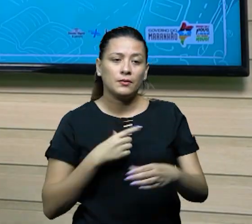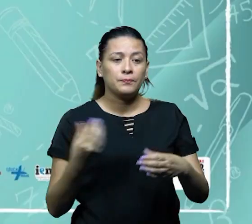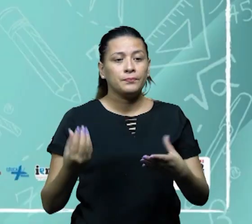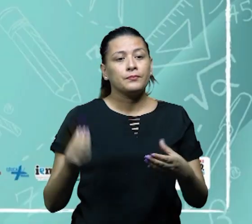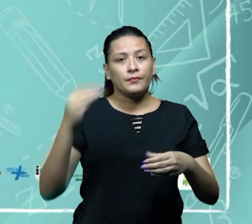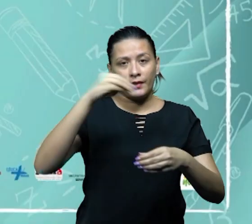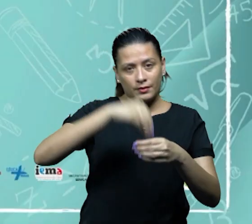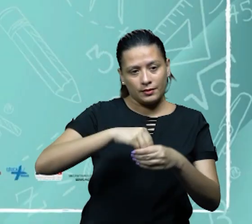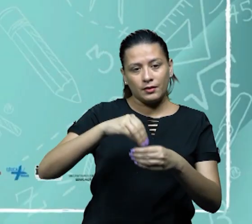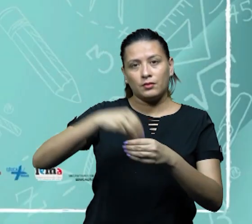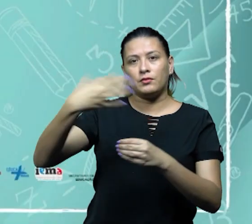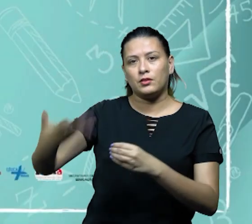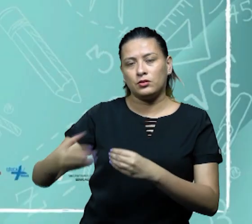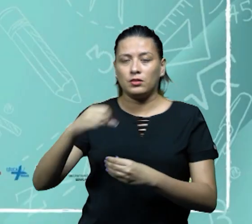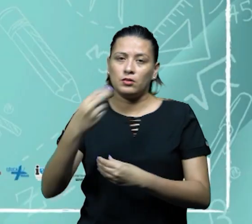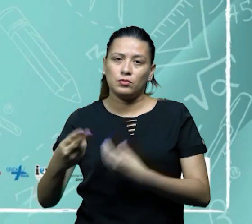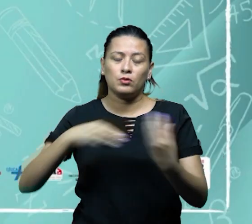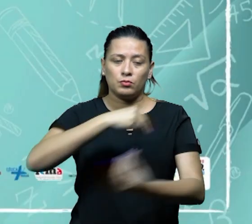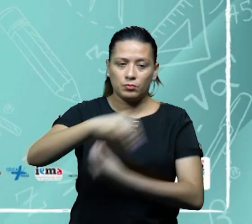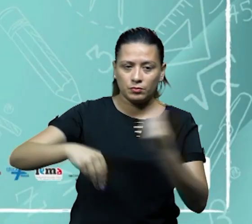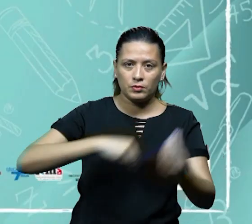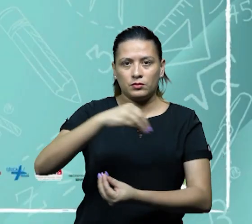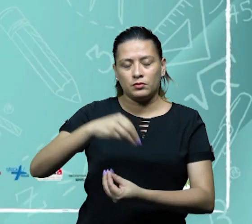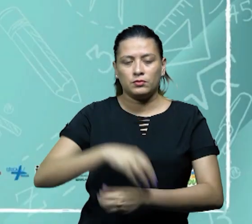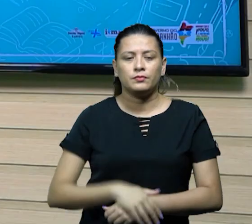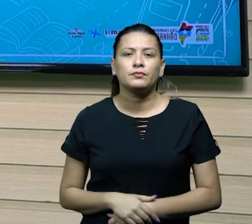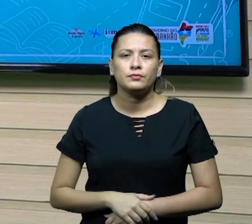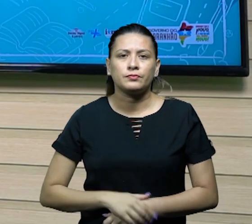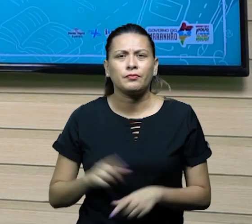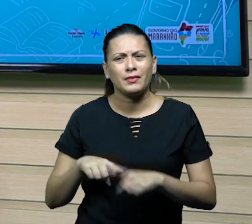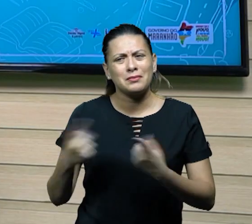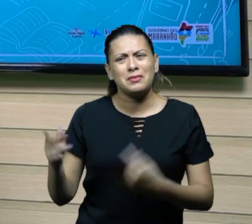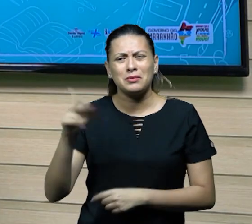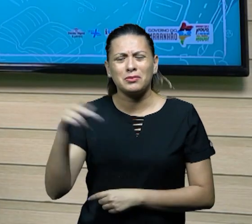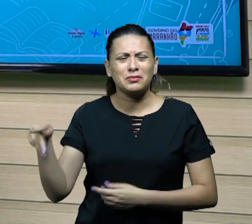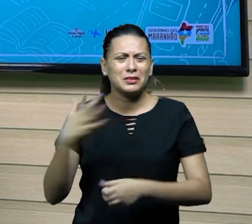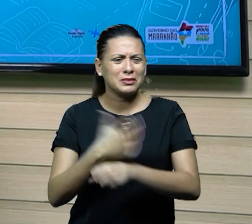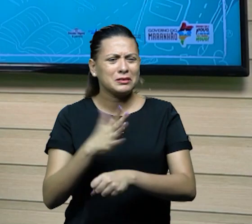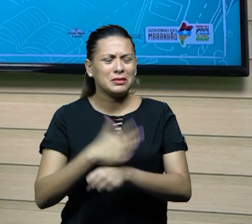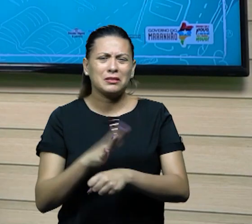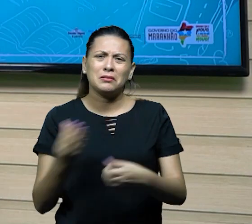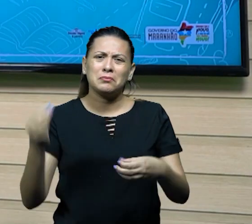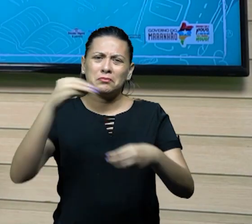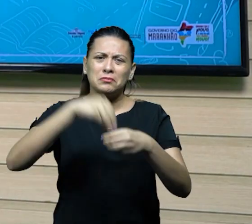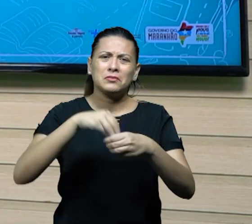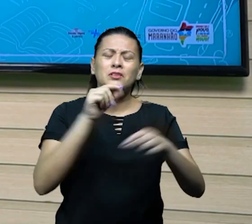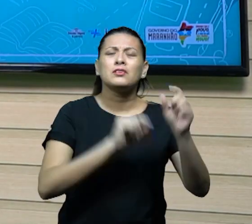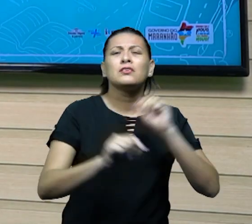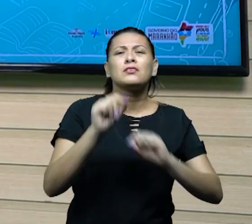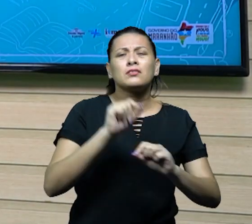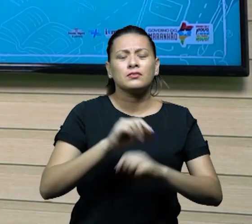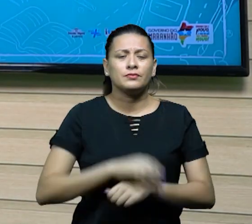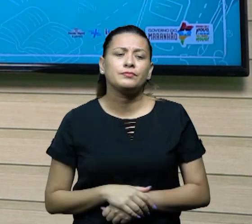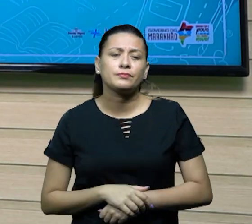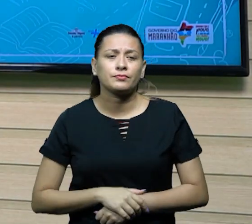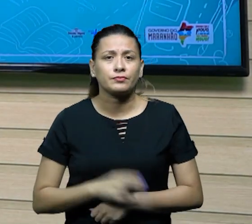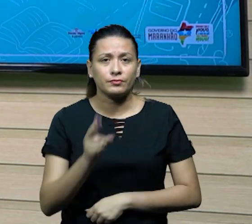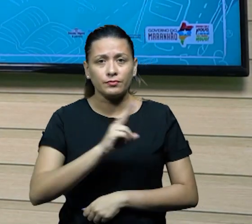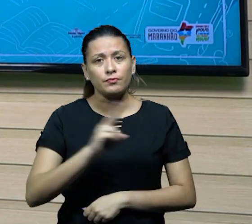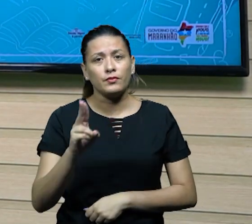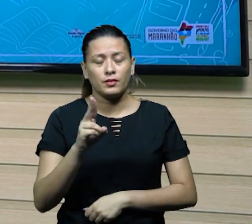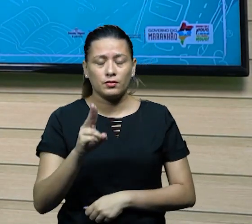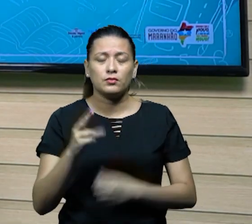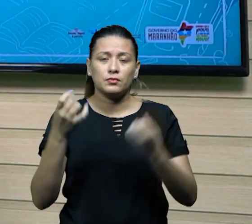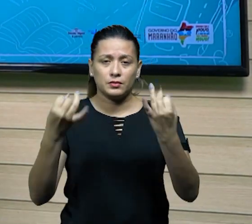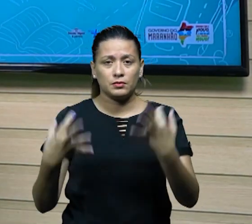desenvolvendo. Então o treinamento ele é interno, externo ou misto, e vai além de receber certificado. Luiz Guterres, o que é esse